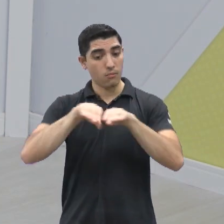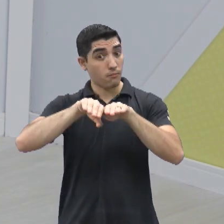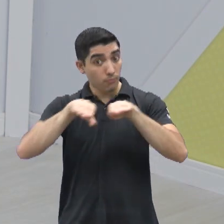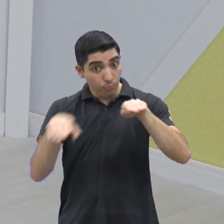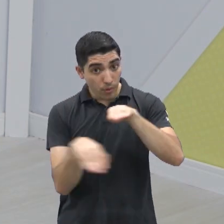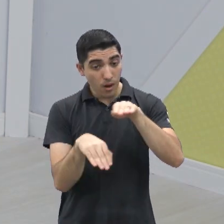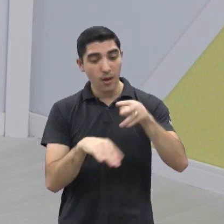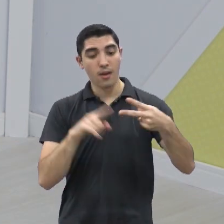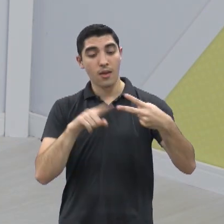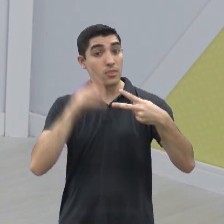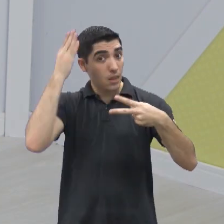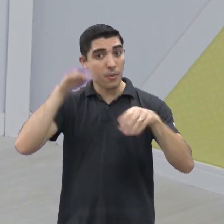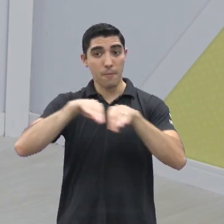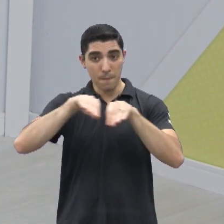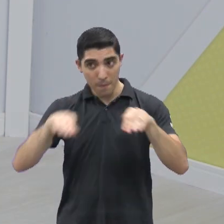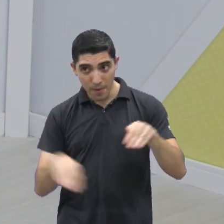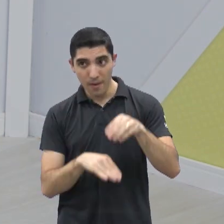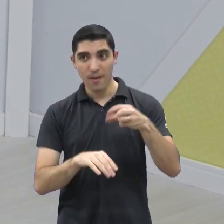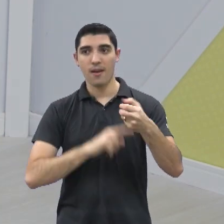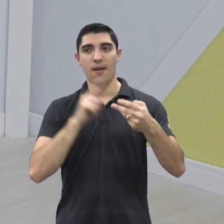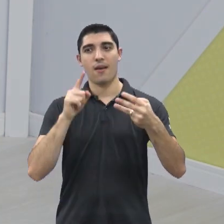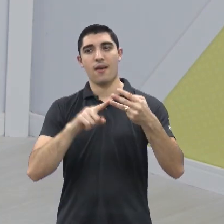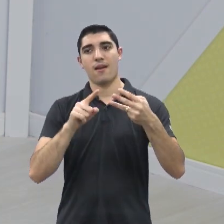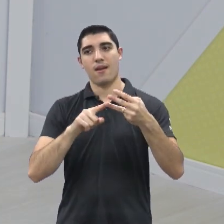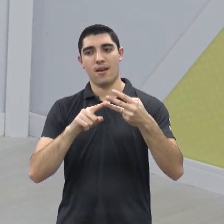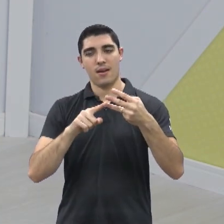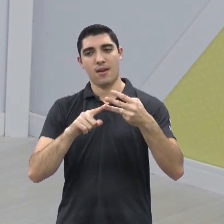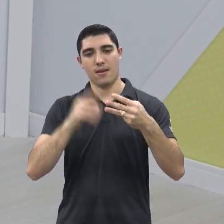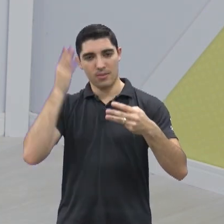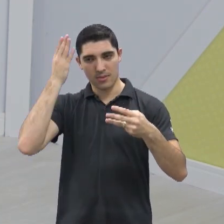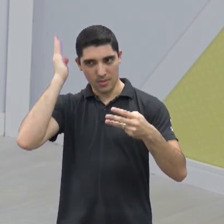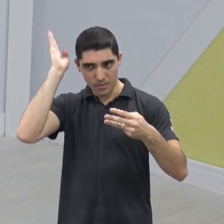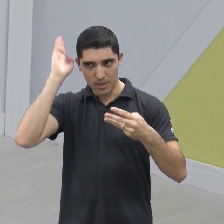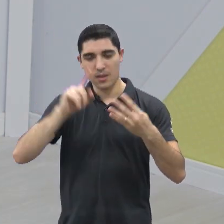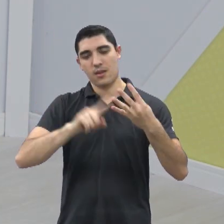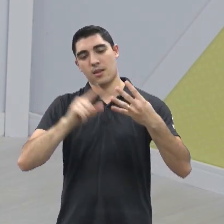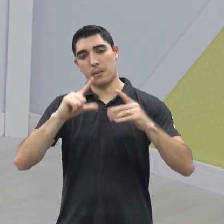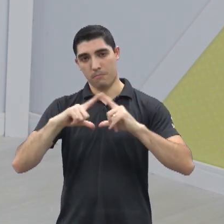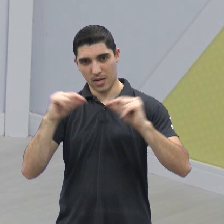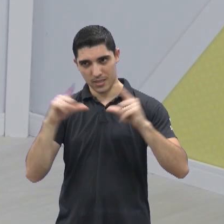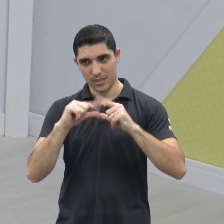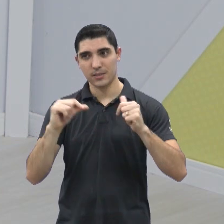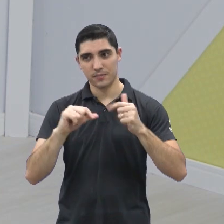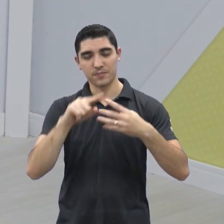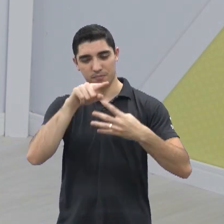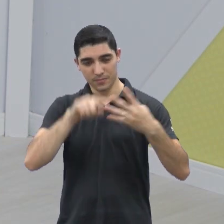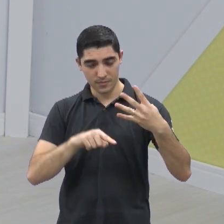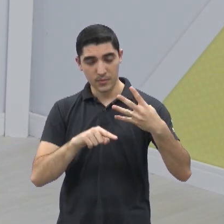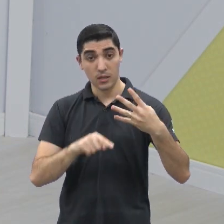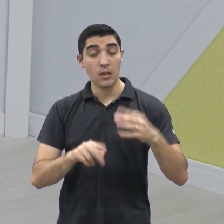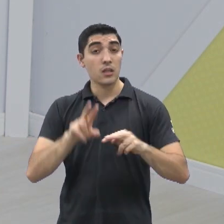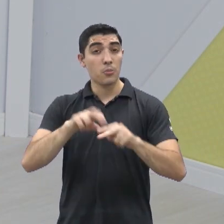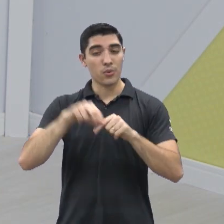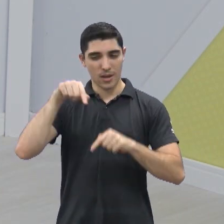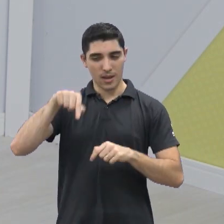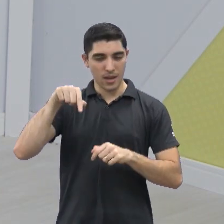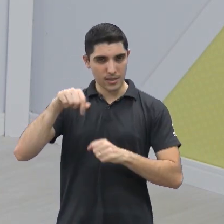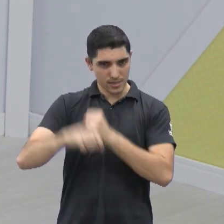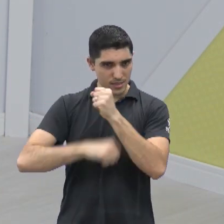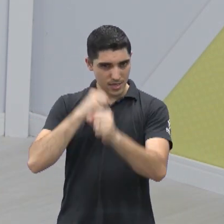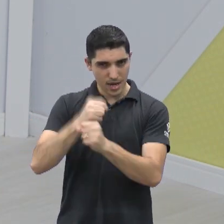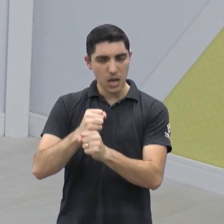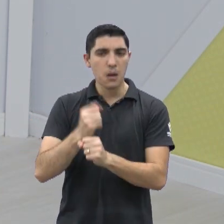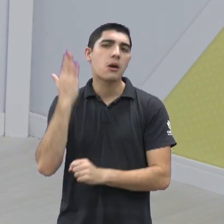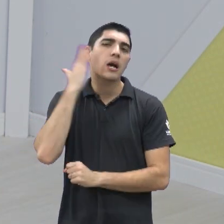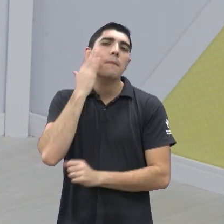Açoeva escapou. Por que escapou? Porque para definir os rebaixados deste ano, foi feita uma média. Somaram-se os